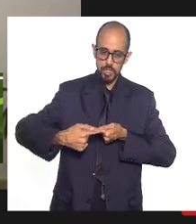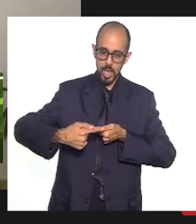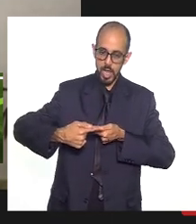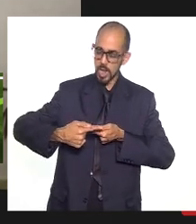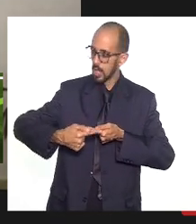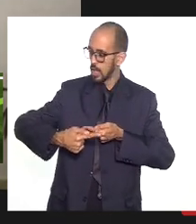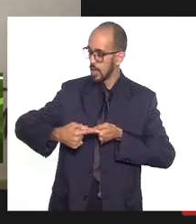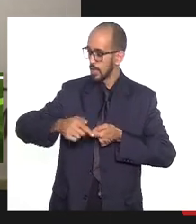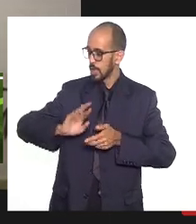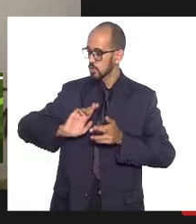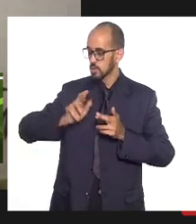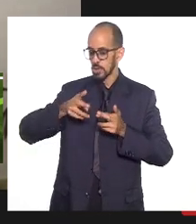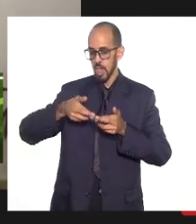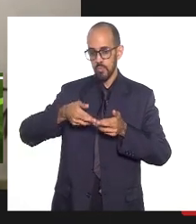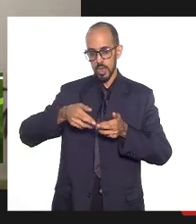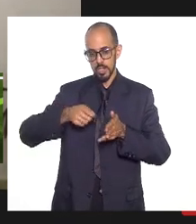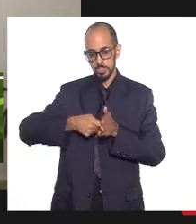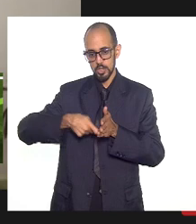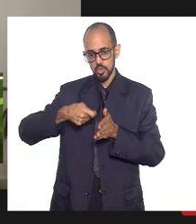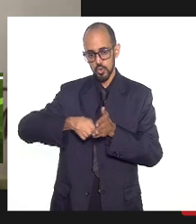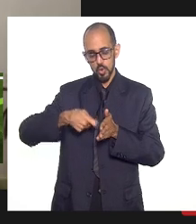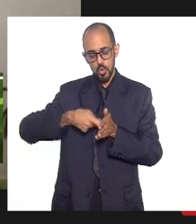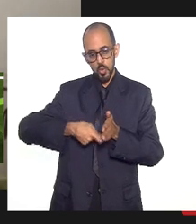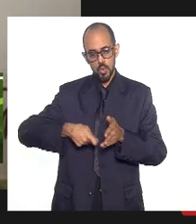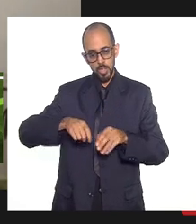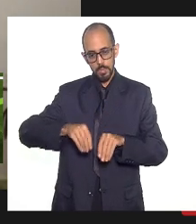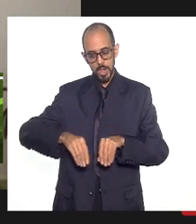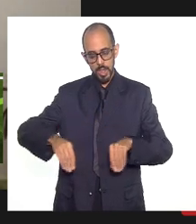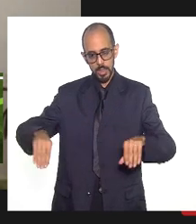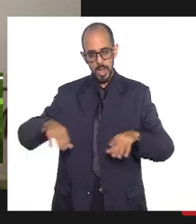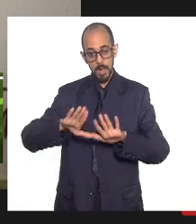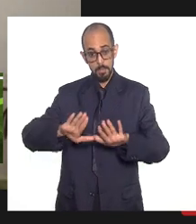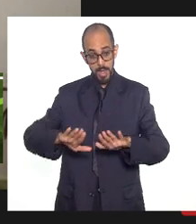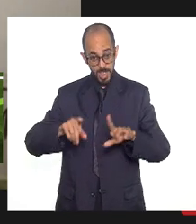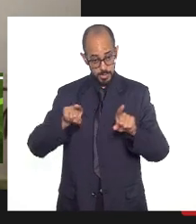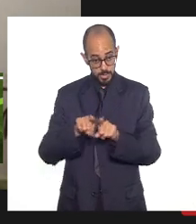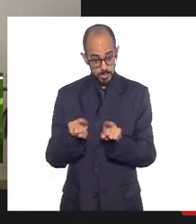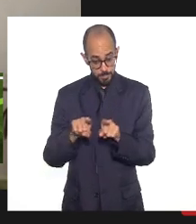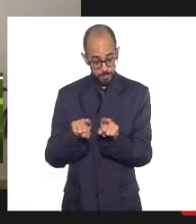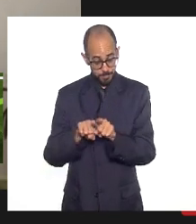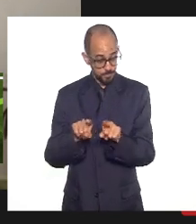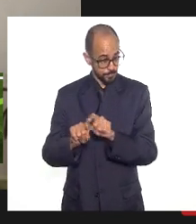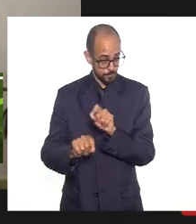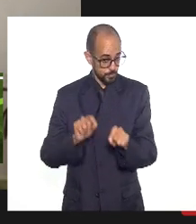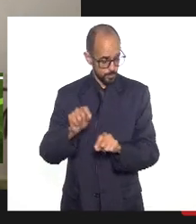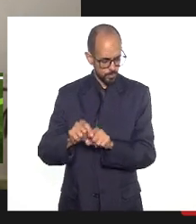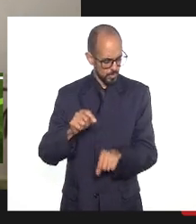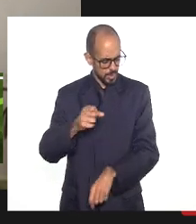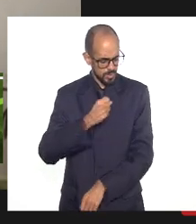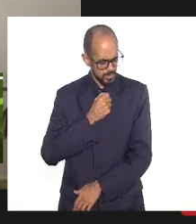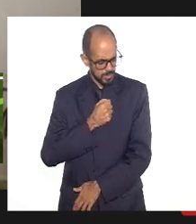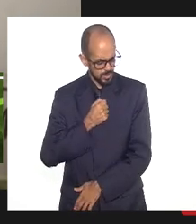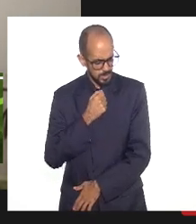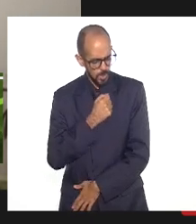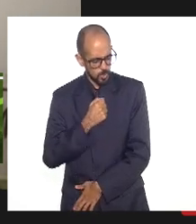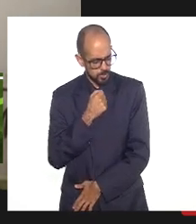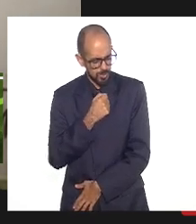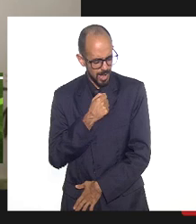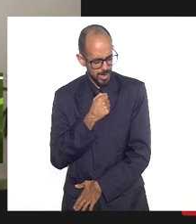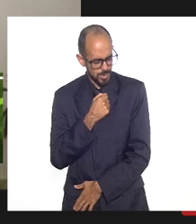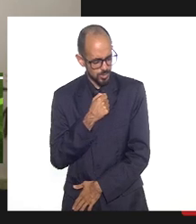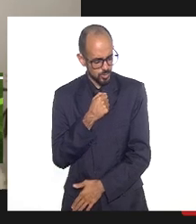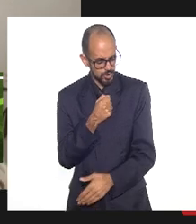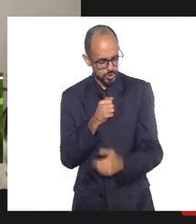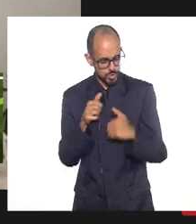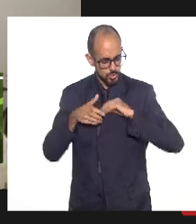essas referências de luta pela terra, mas também de saudar a nossa ancestralidade.